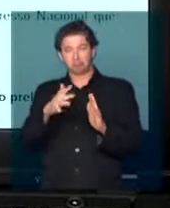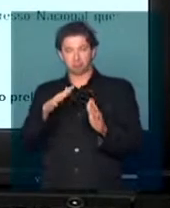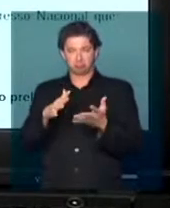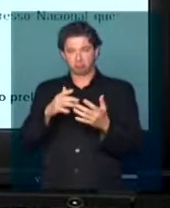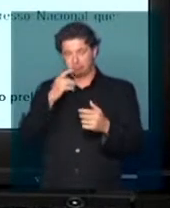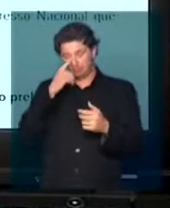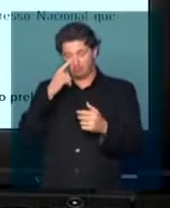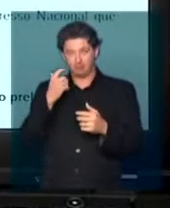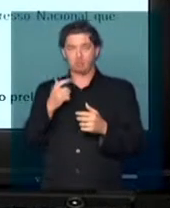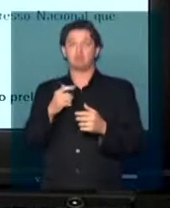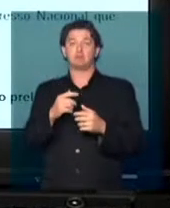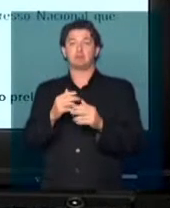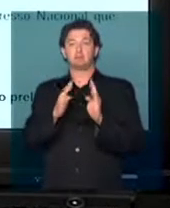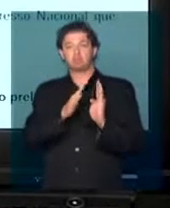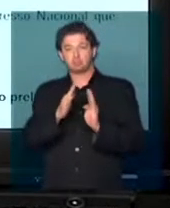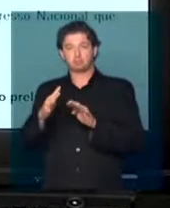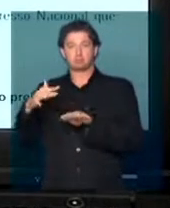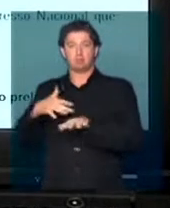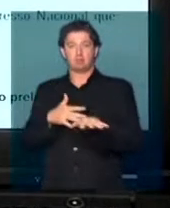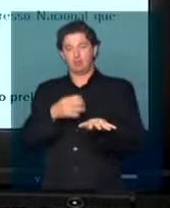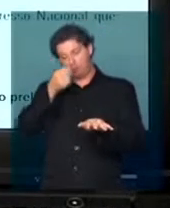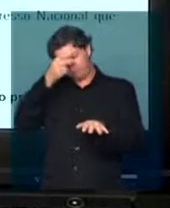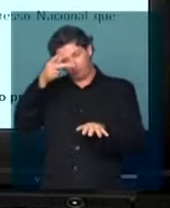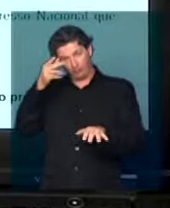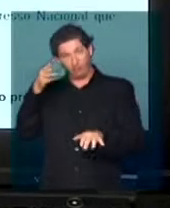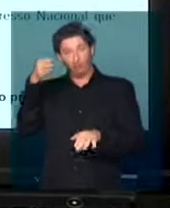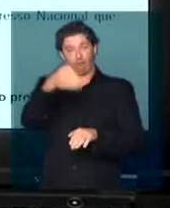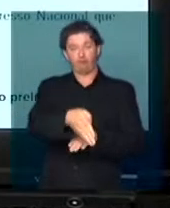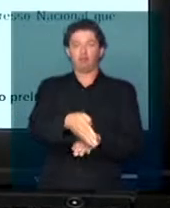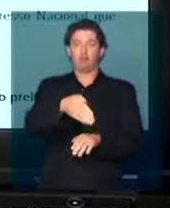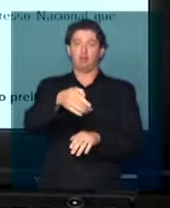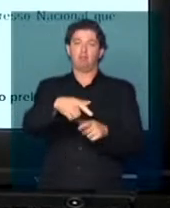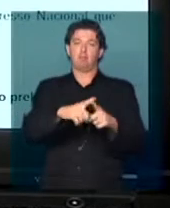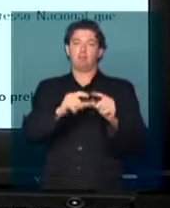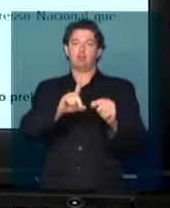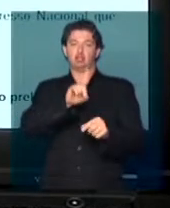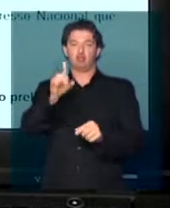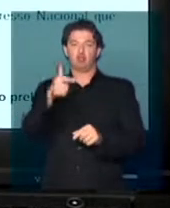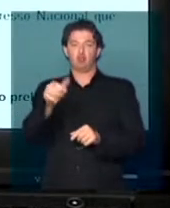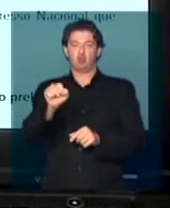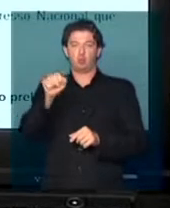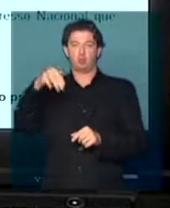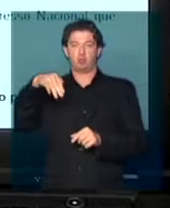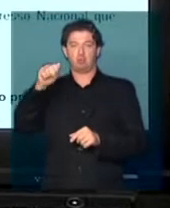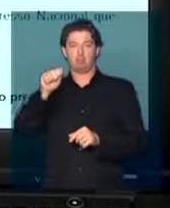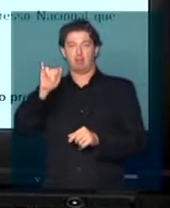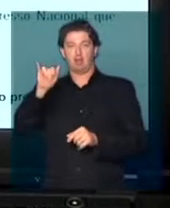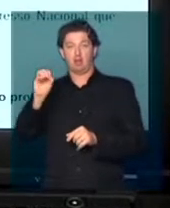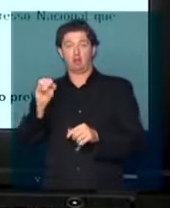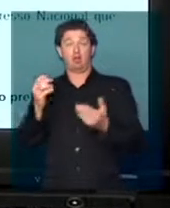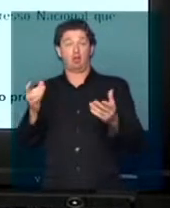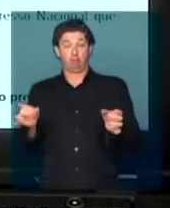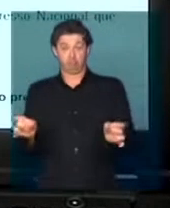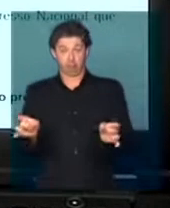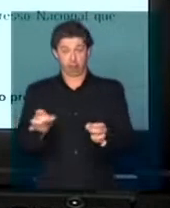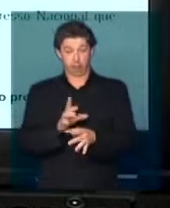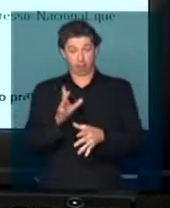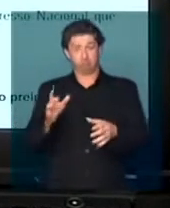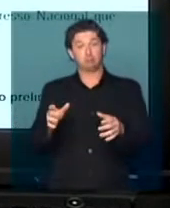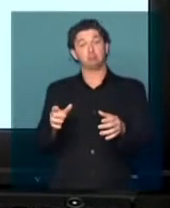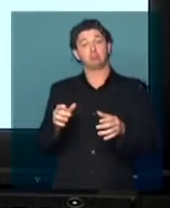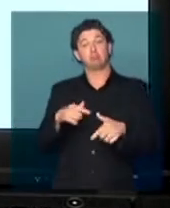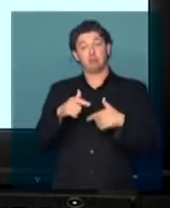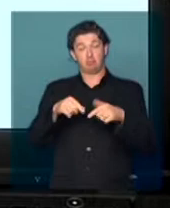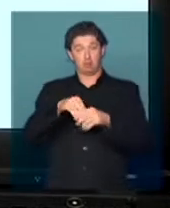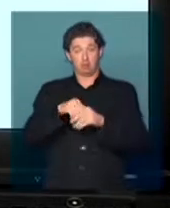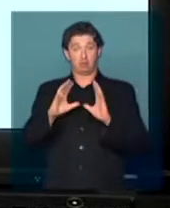preliminar durante a marcha dos prefeitos em Brasília, no dia 28 de maio. E a conclusão dos trabalhos dessa